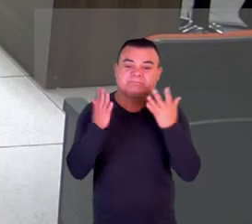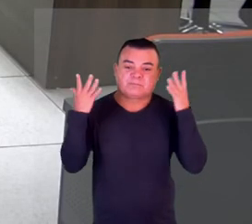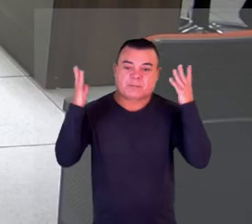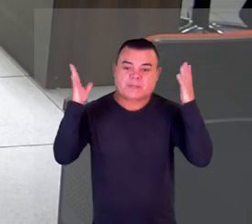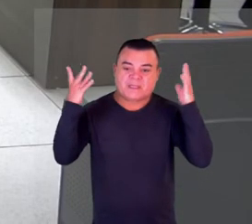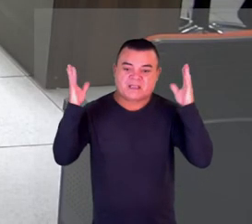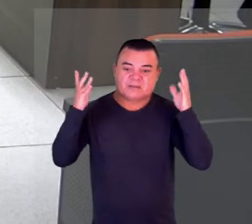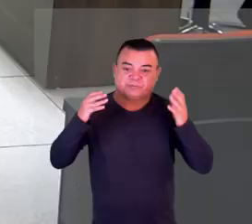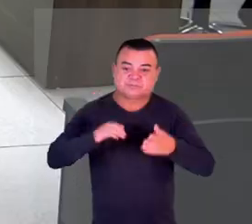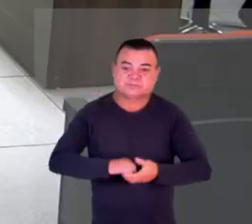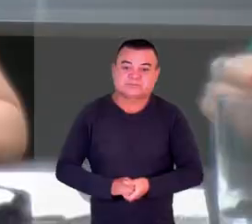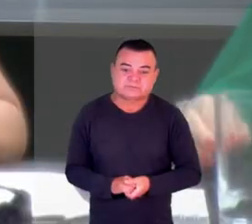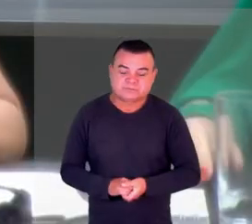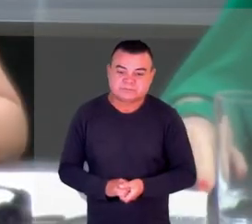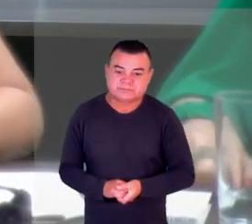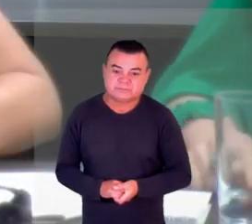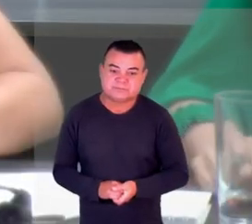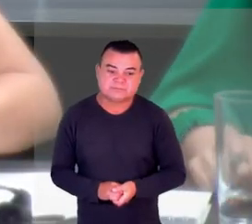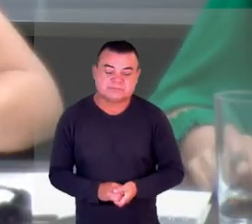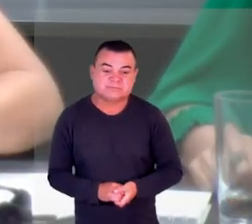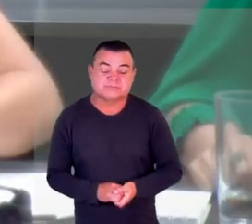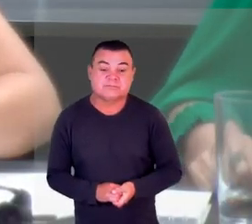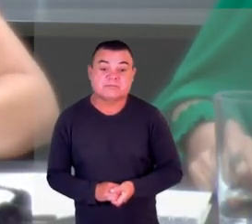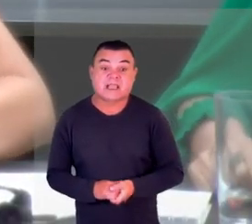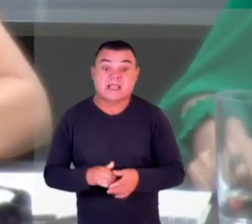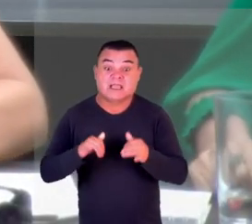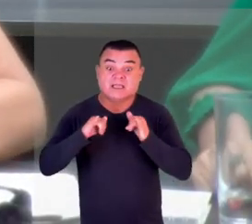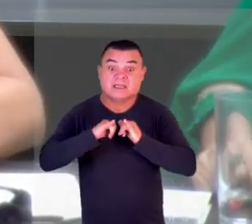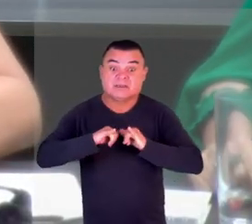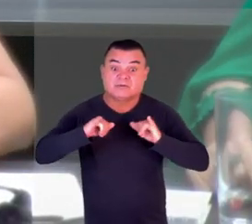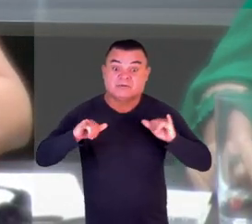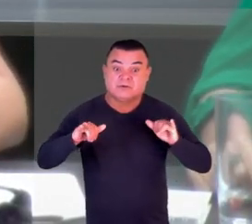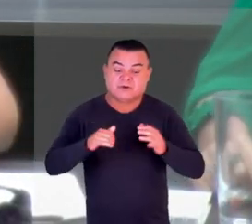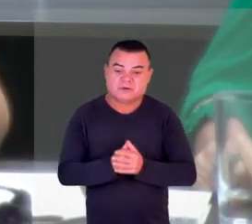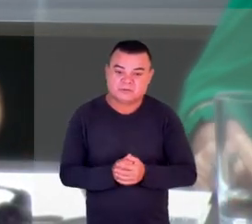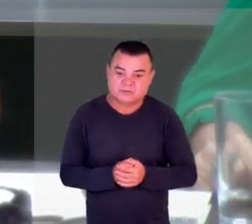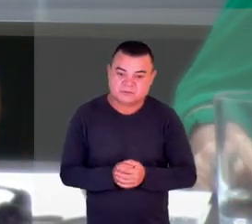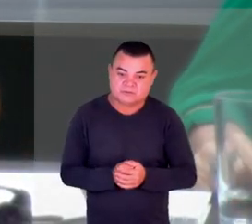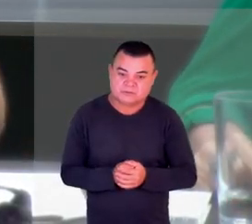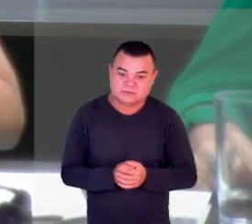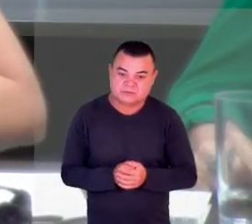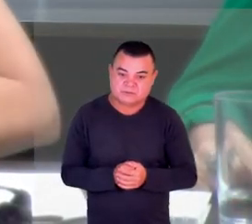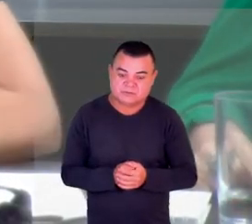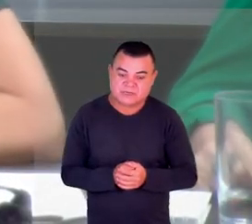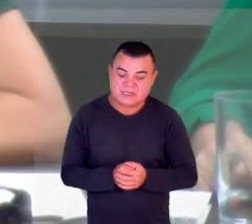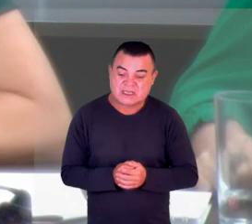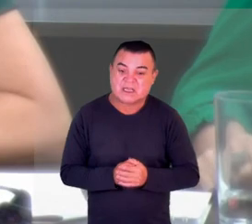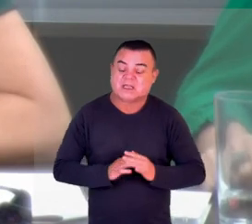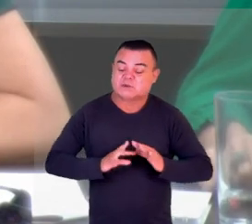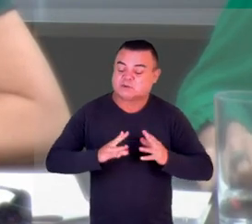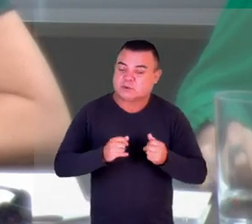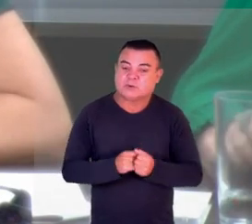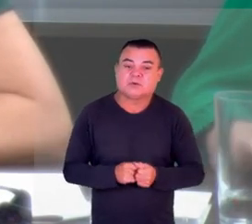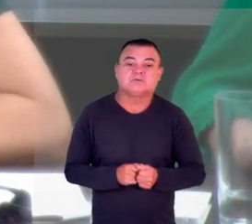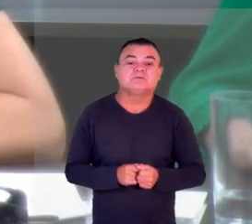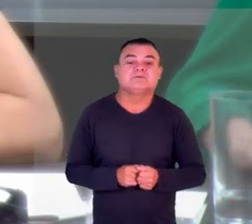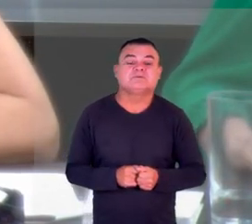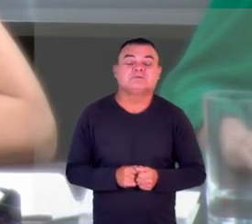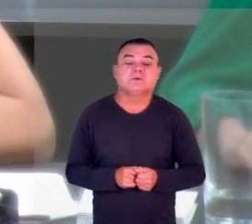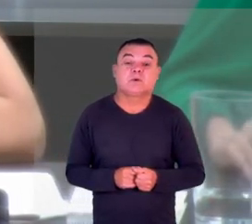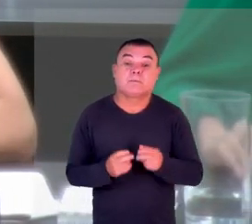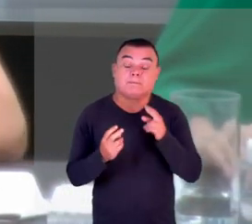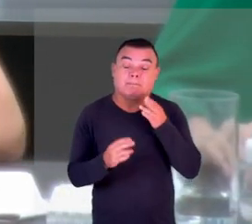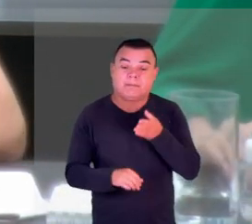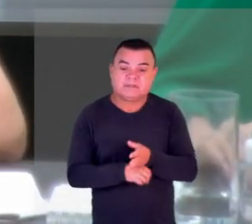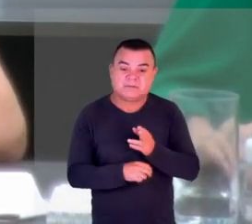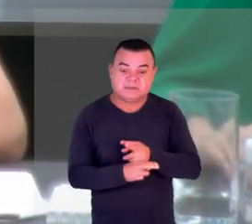minutinhos bom eh Informo a aos aos participantes online que no